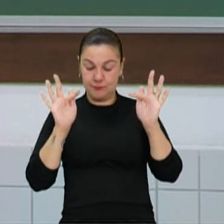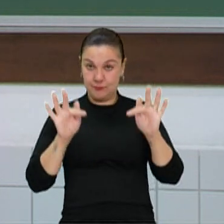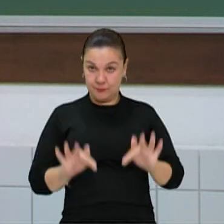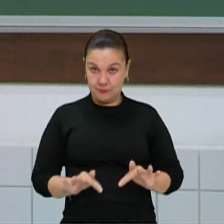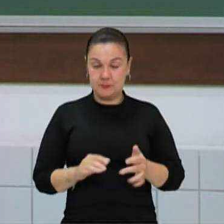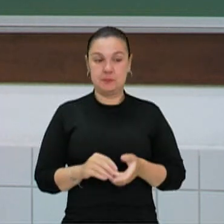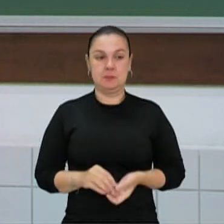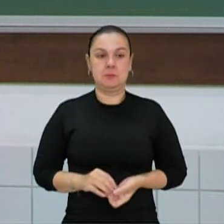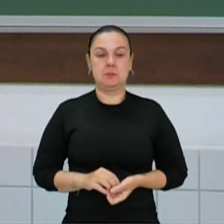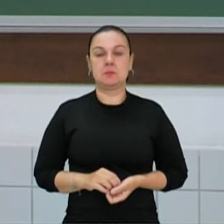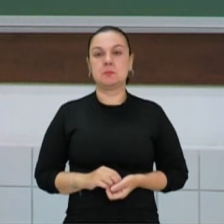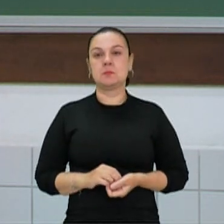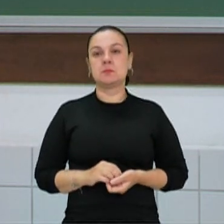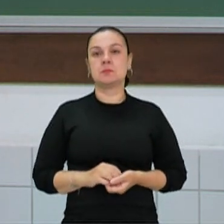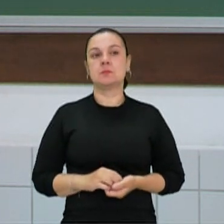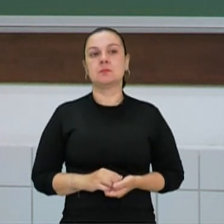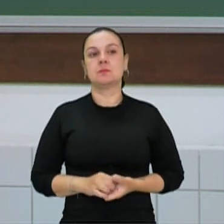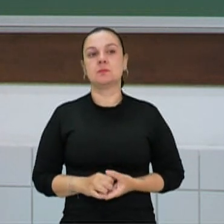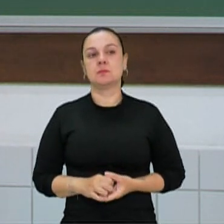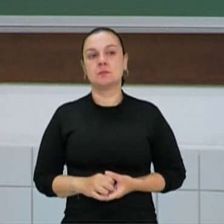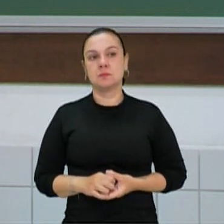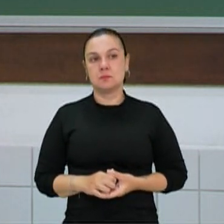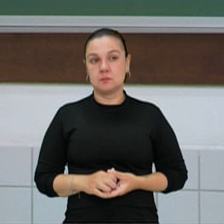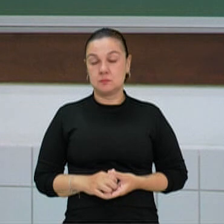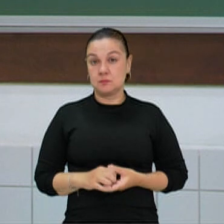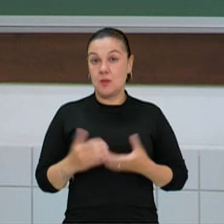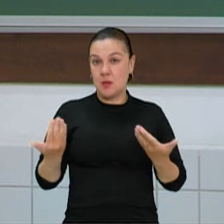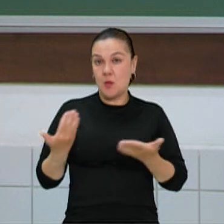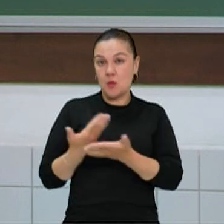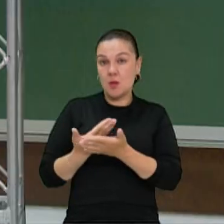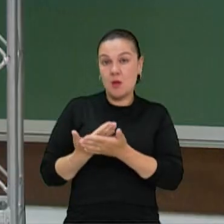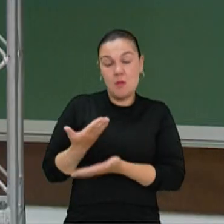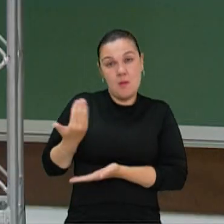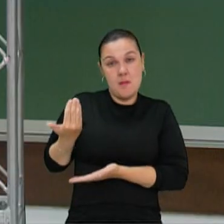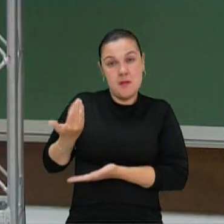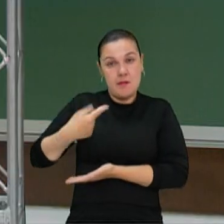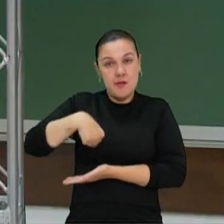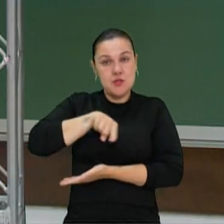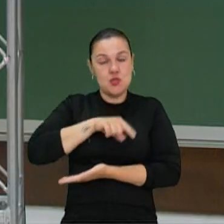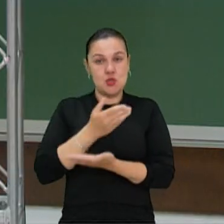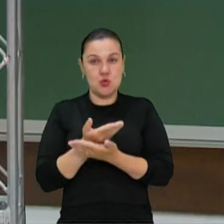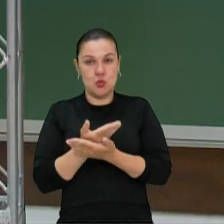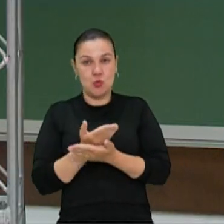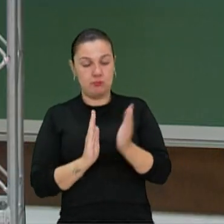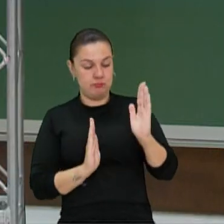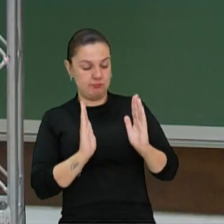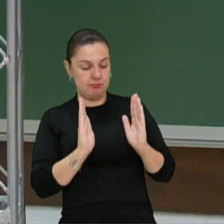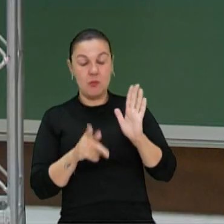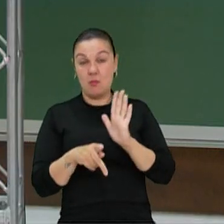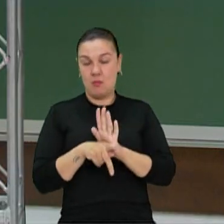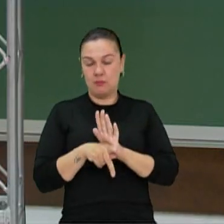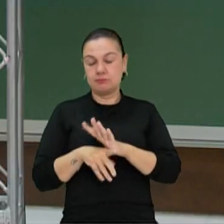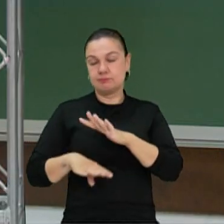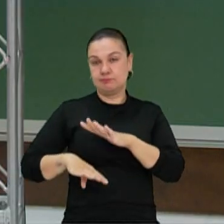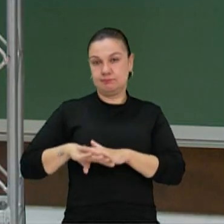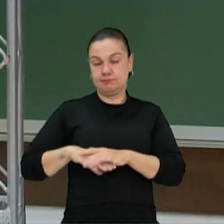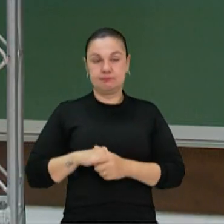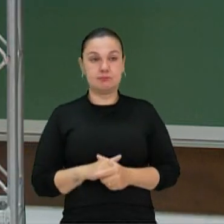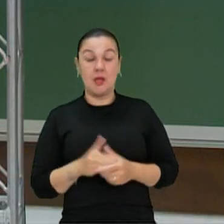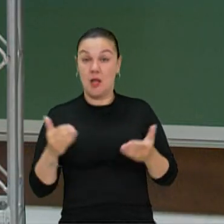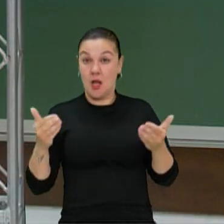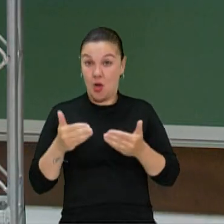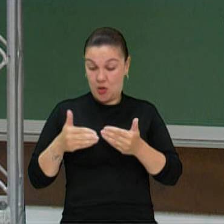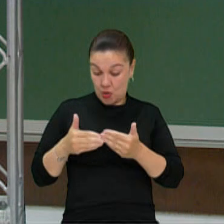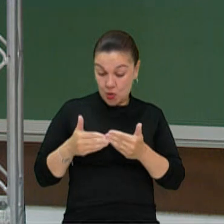reta final, né? Então, lá, ó, na aula passada, nós estudamos cálculo de média aritmética e hoje nós vamos